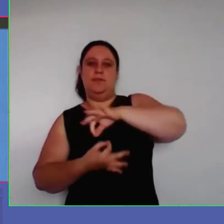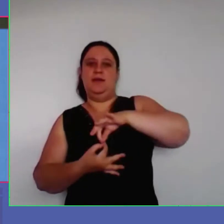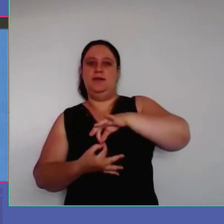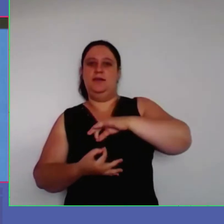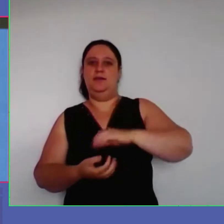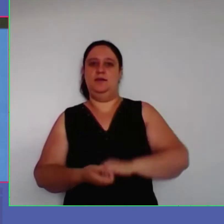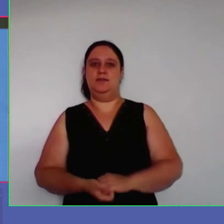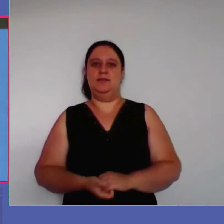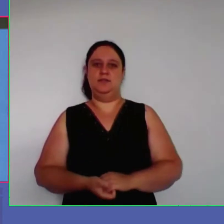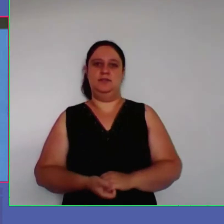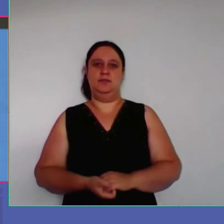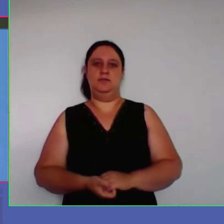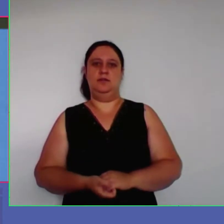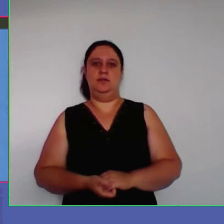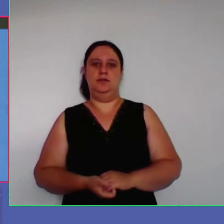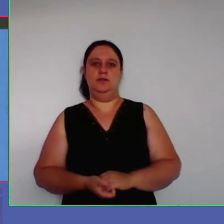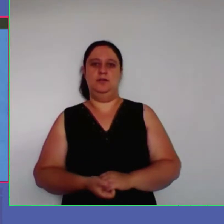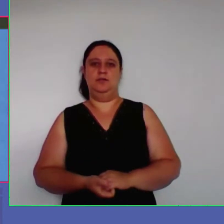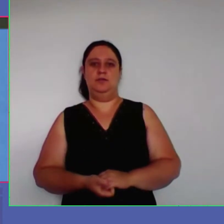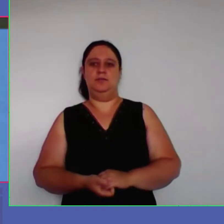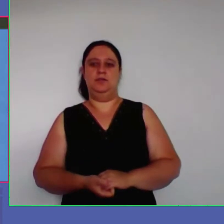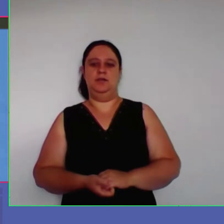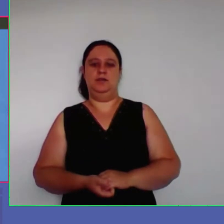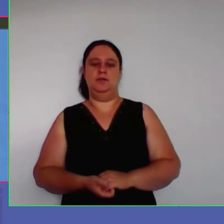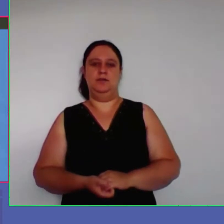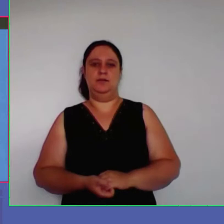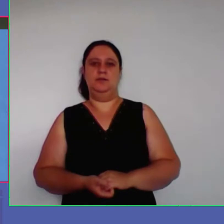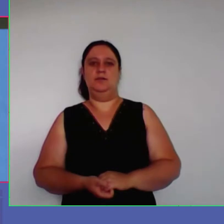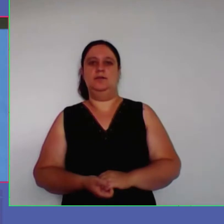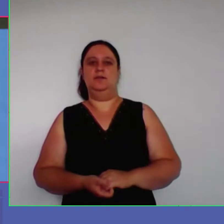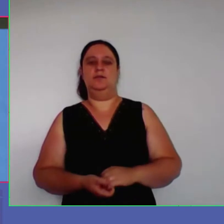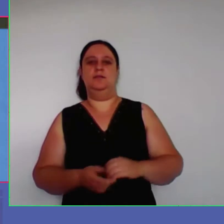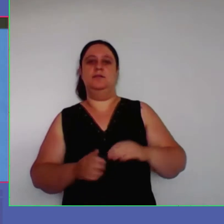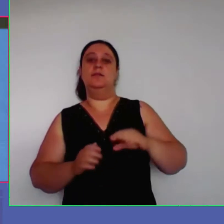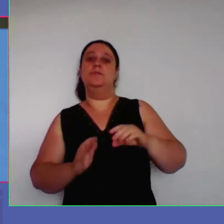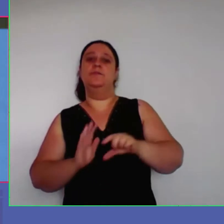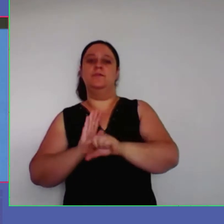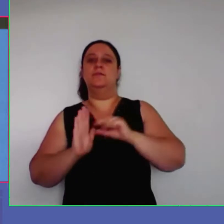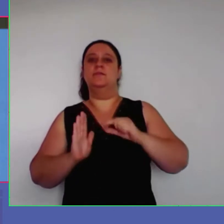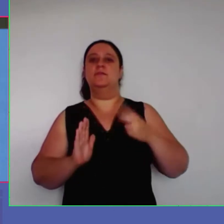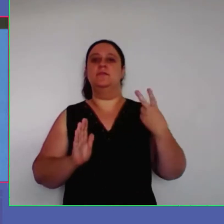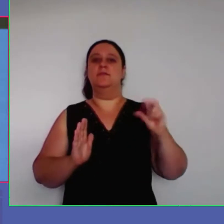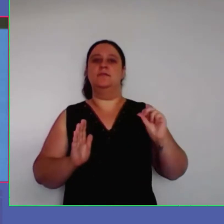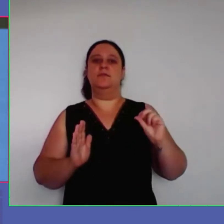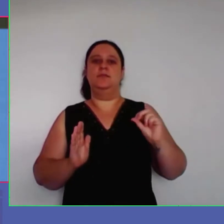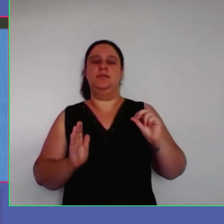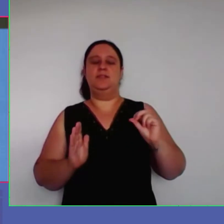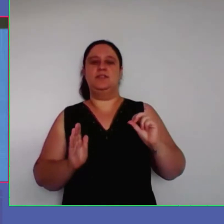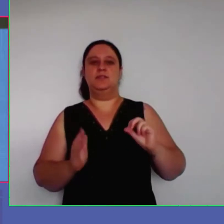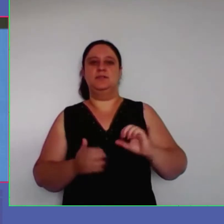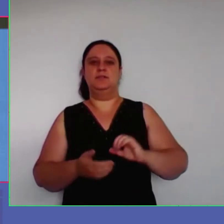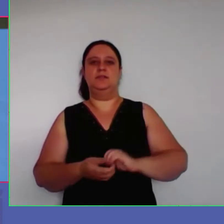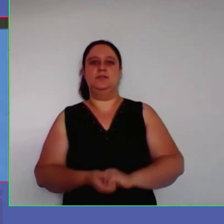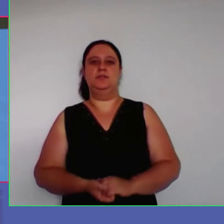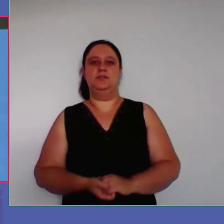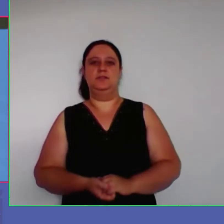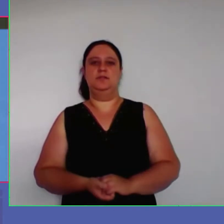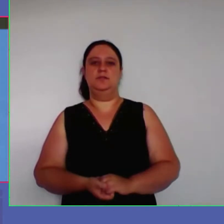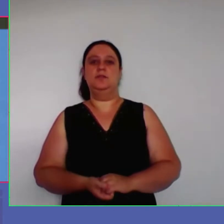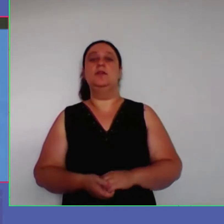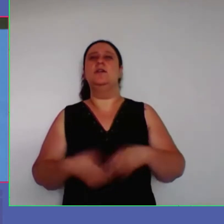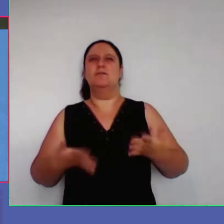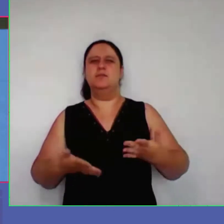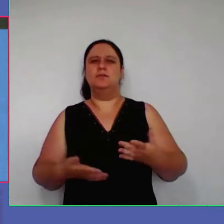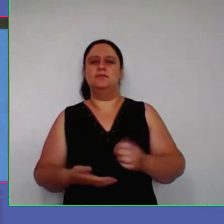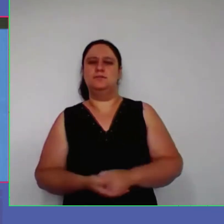Aí no versículo 20: enquanto José ponderava nestas coisas, eis que lhe